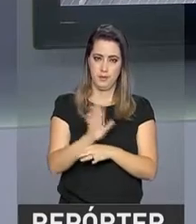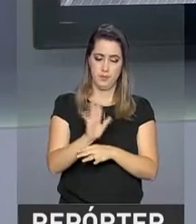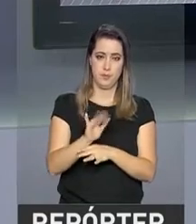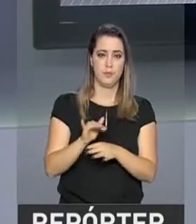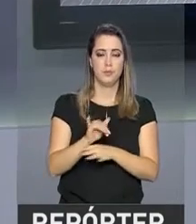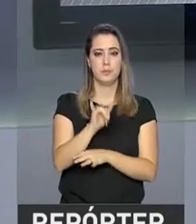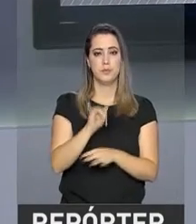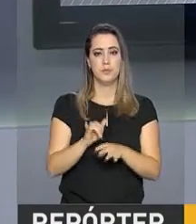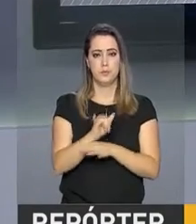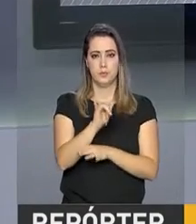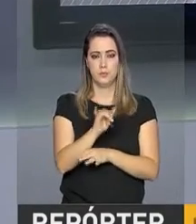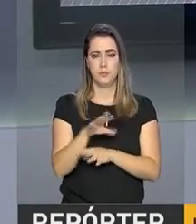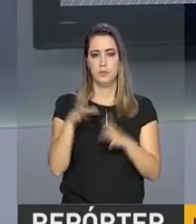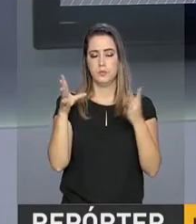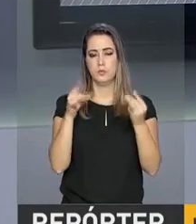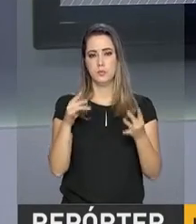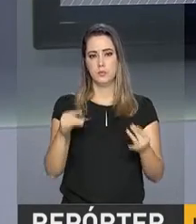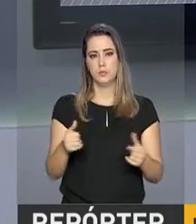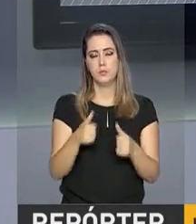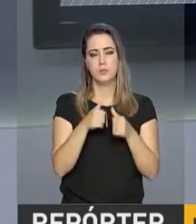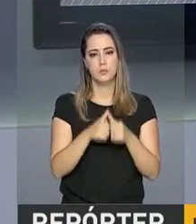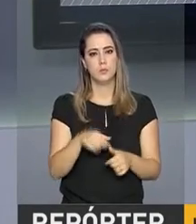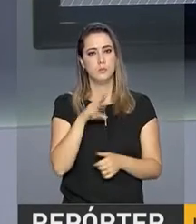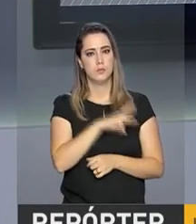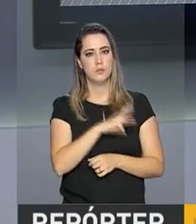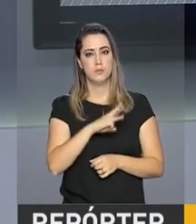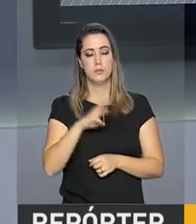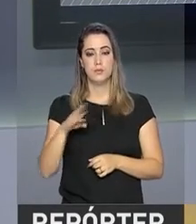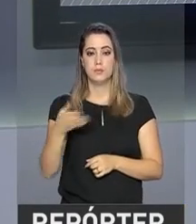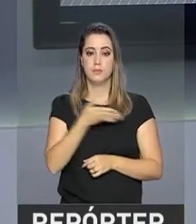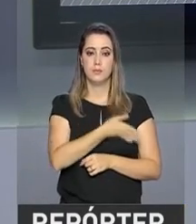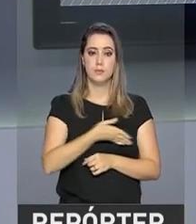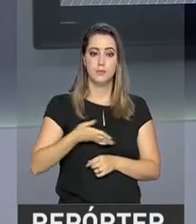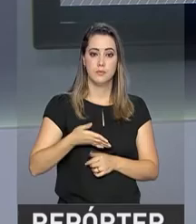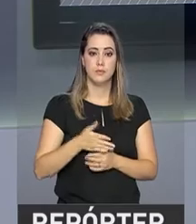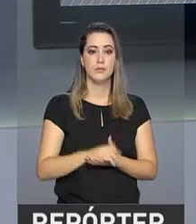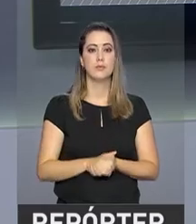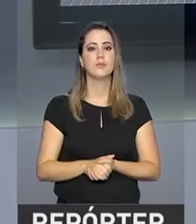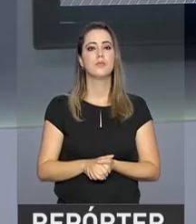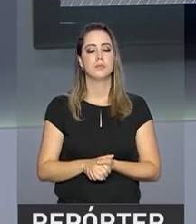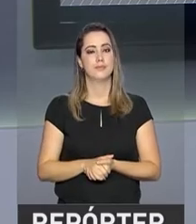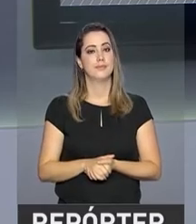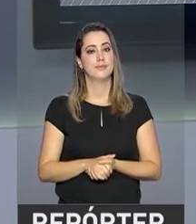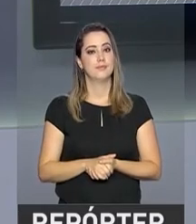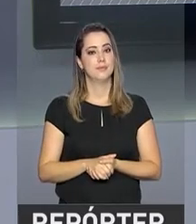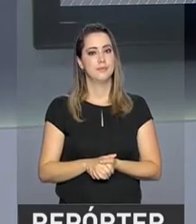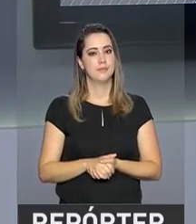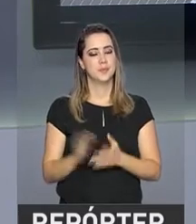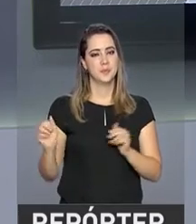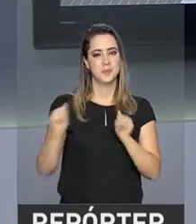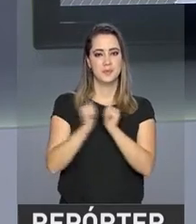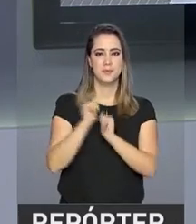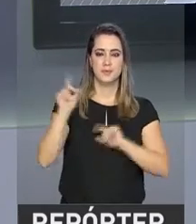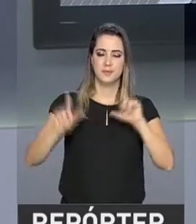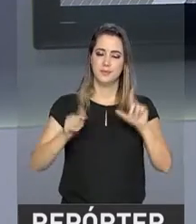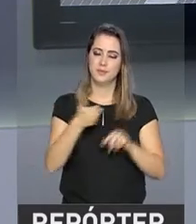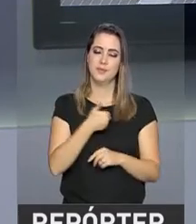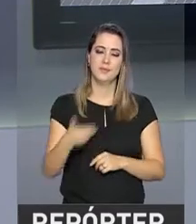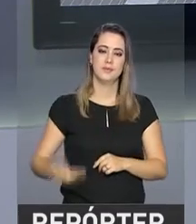rever as reportagens no YouTube e toda a nossa programação também está na página da NBR na internet. Continue com a